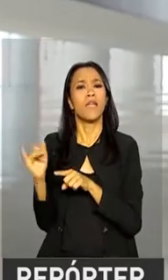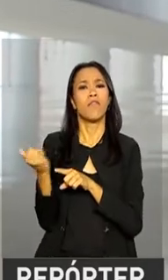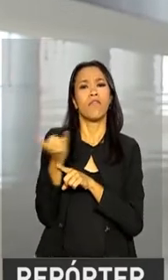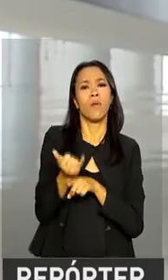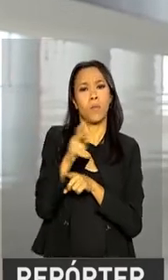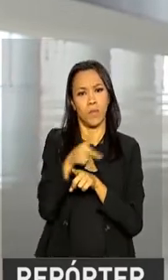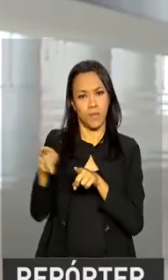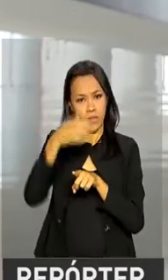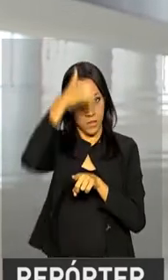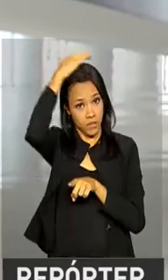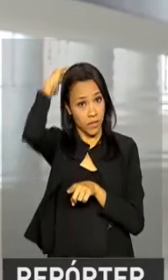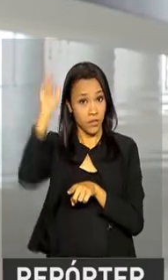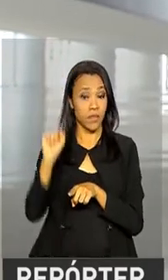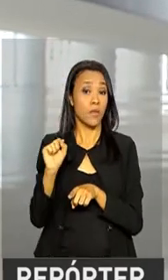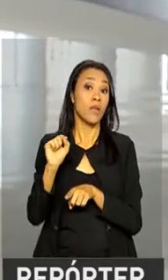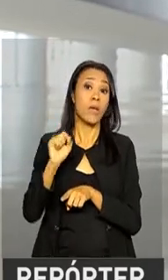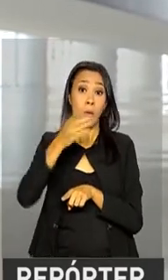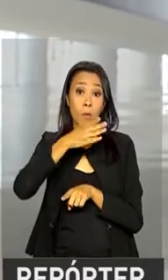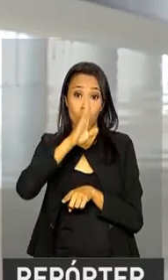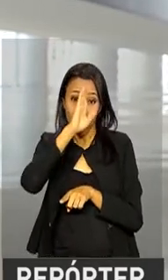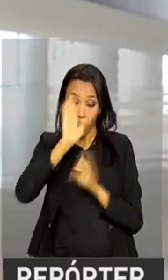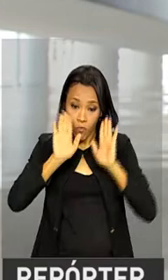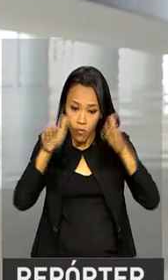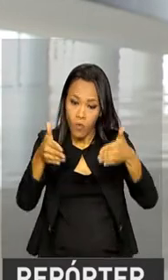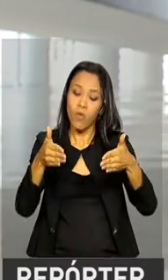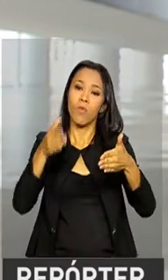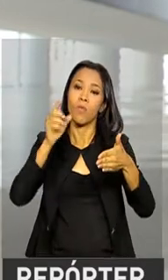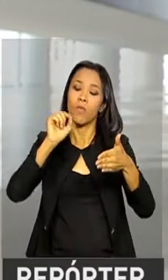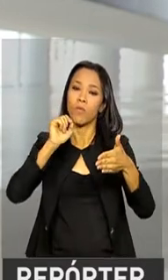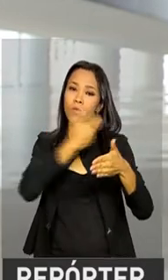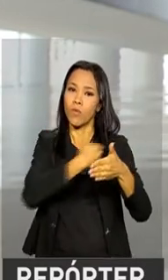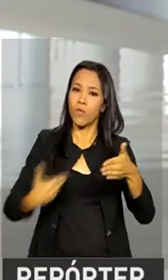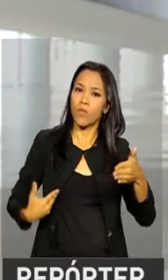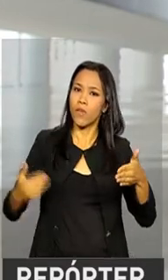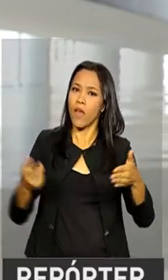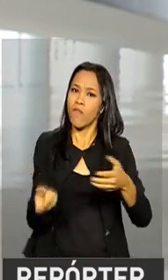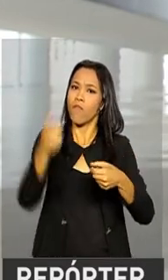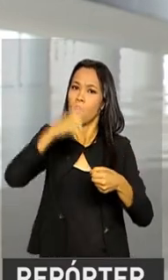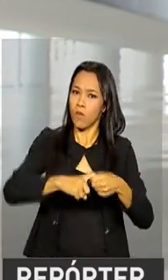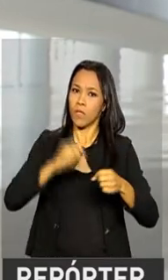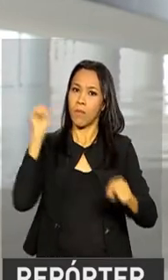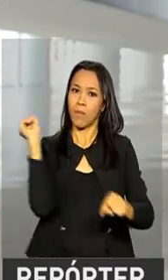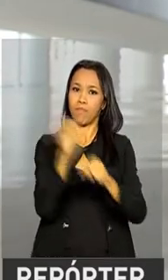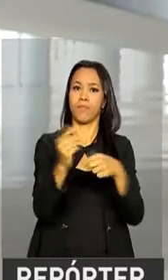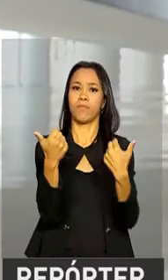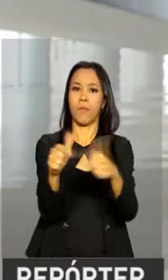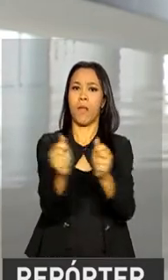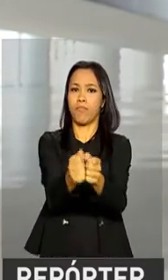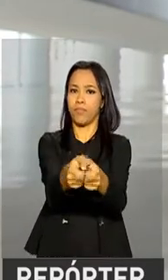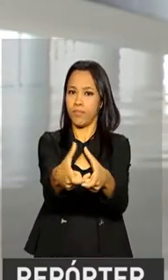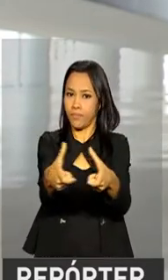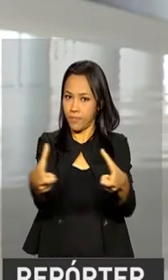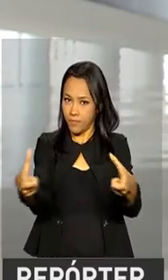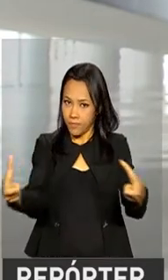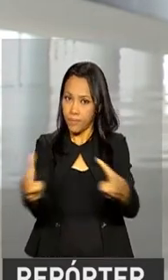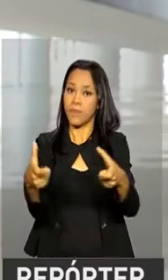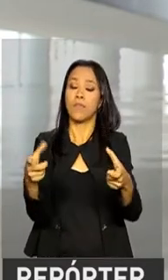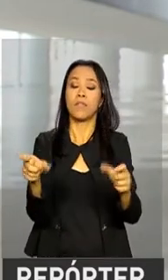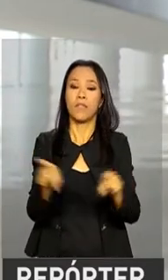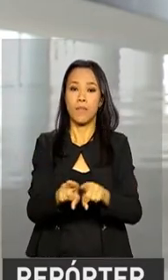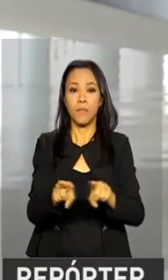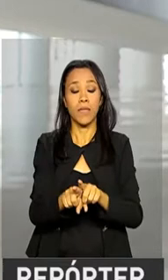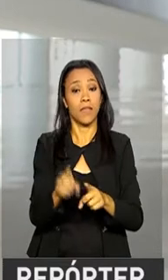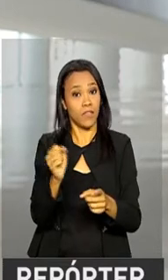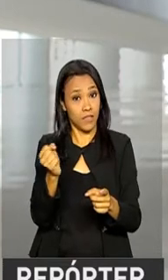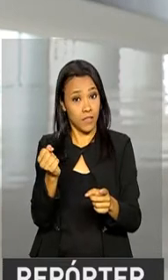que a prioridade do governo é fazer o país retomar a capacidade de gerar empregos segundo ele combater de forma bem sucedida